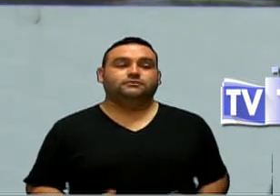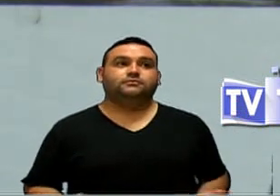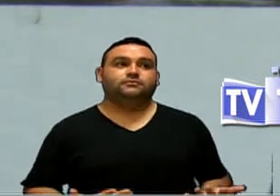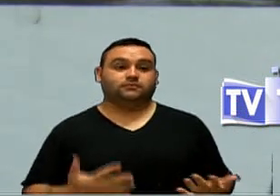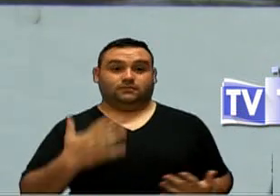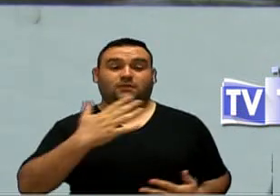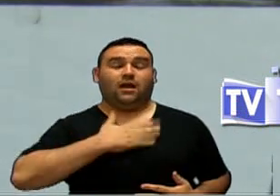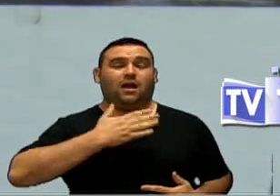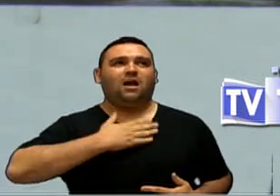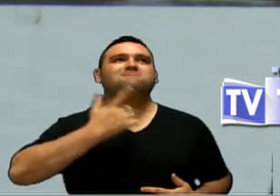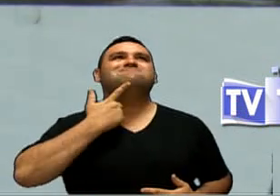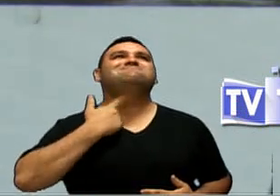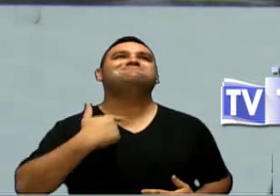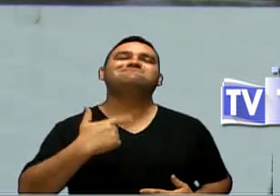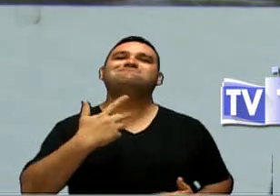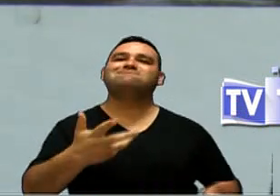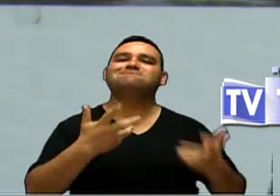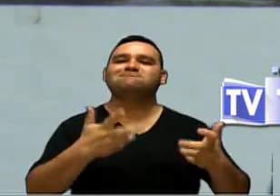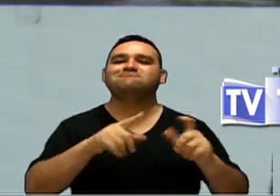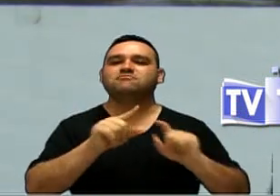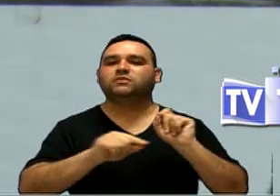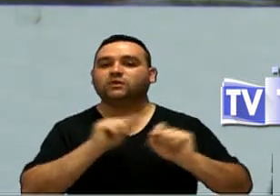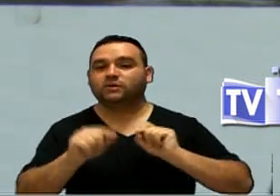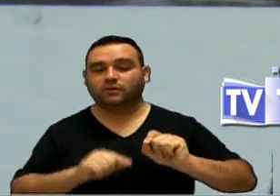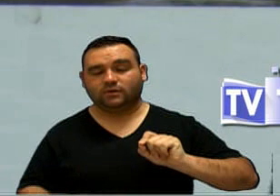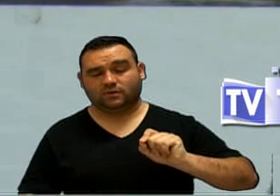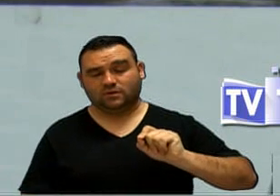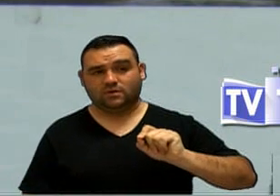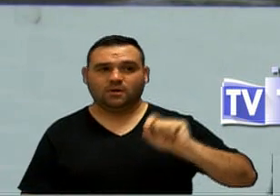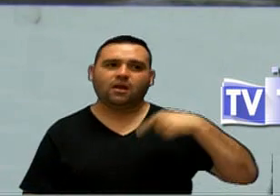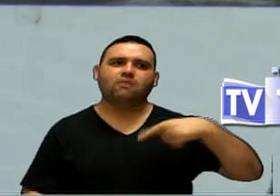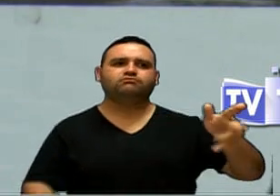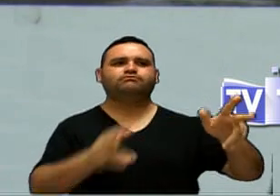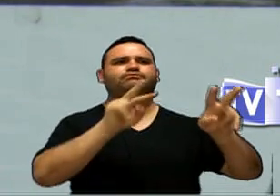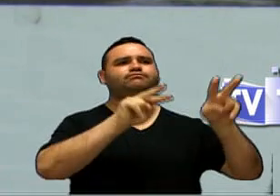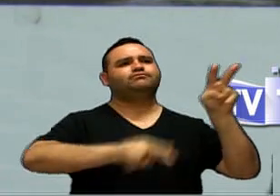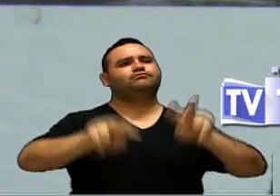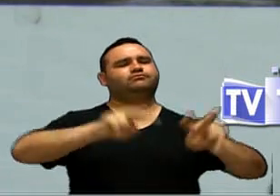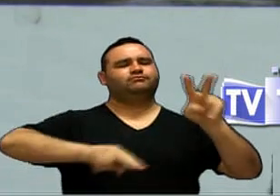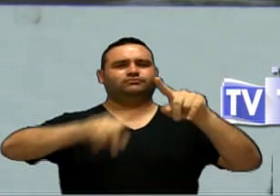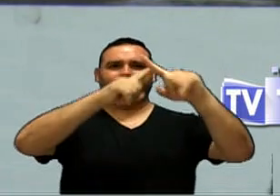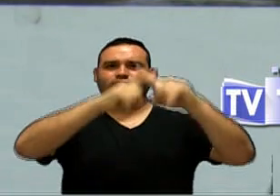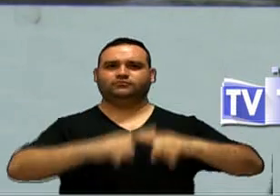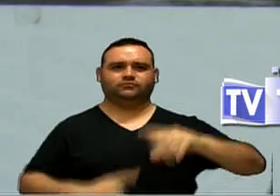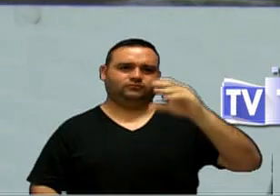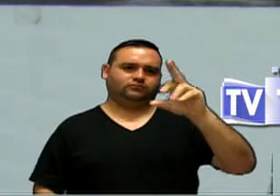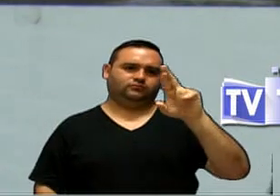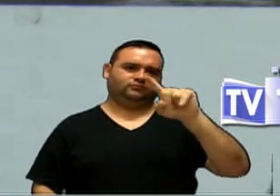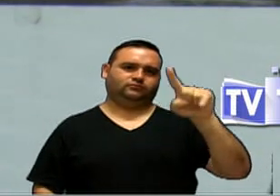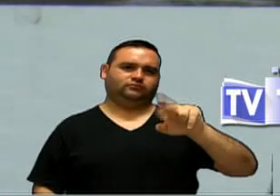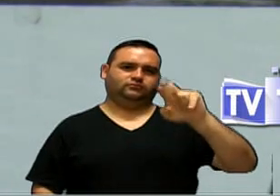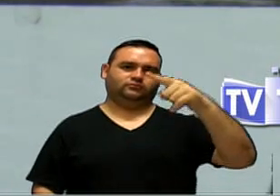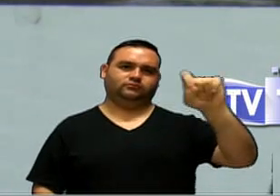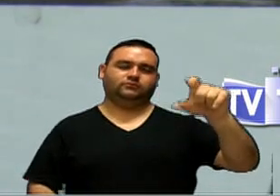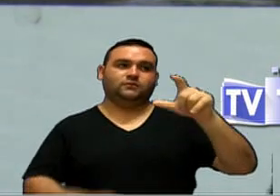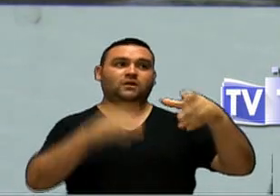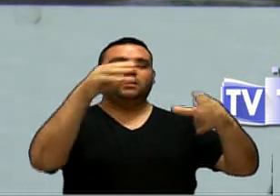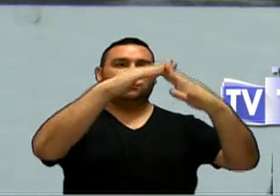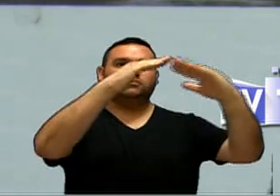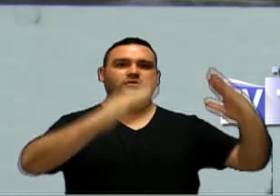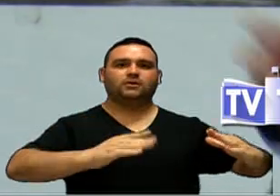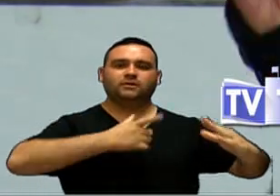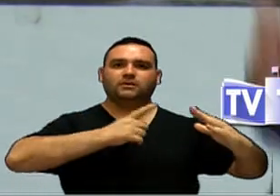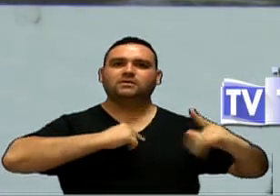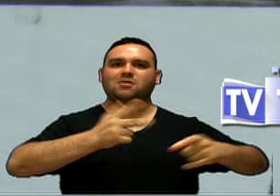E meu sonho, Fernando, era assistir o Cruzeirão. Meu sonho era um dia jogar no ginásio de esportes. Então,